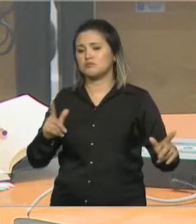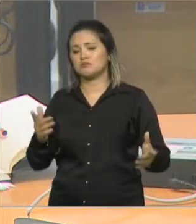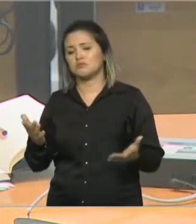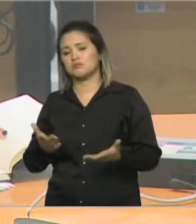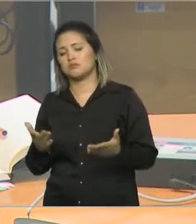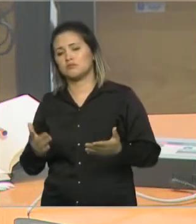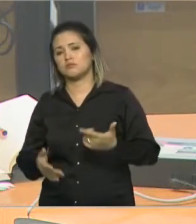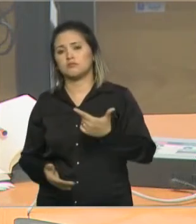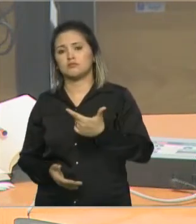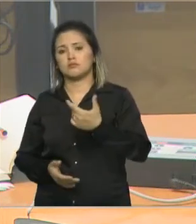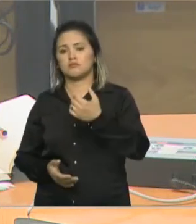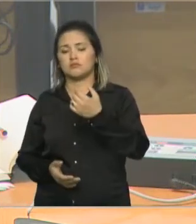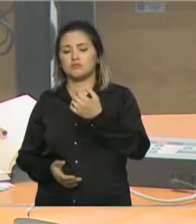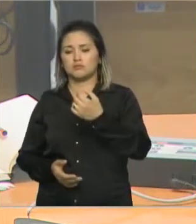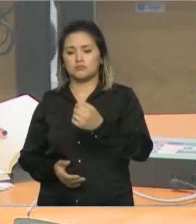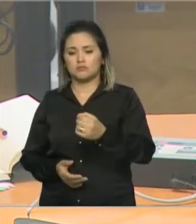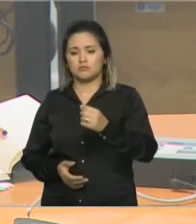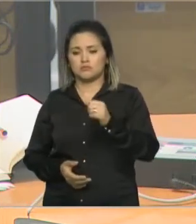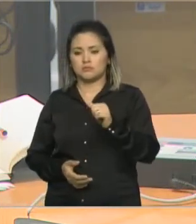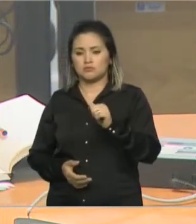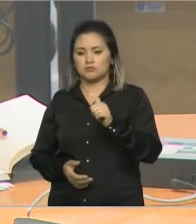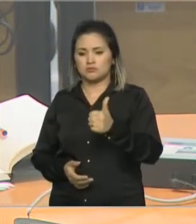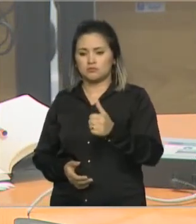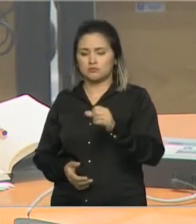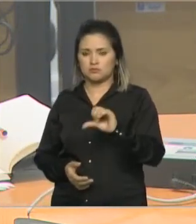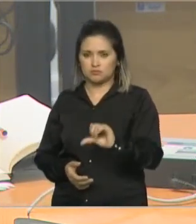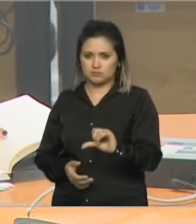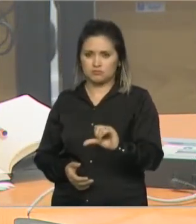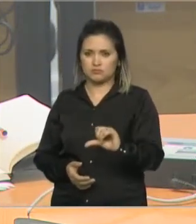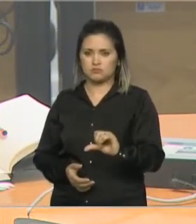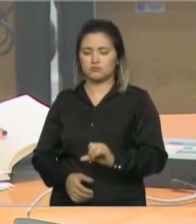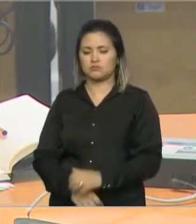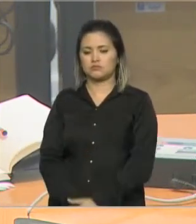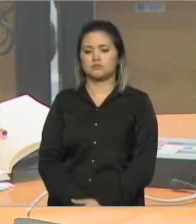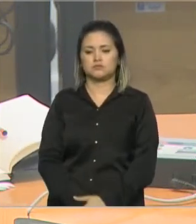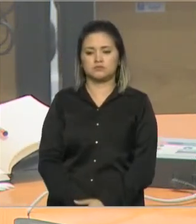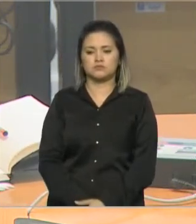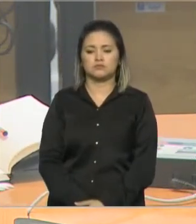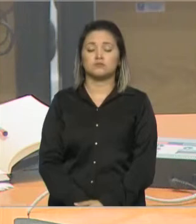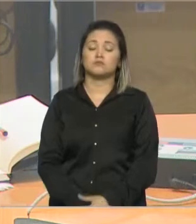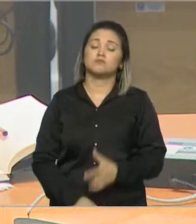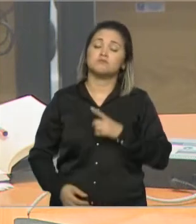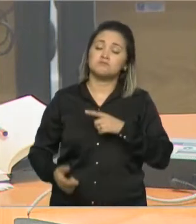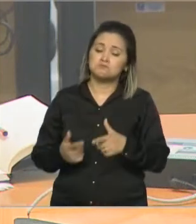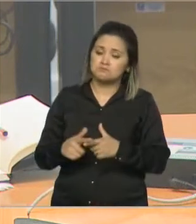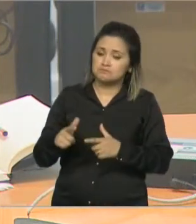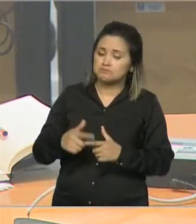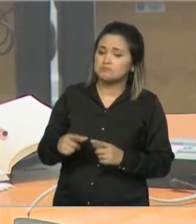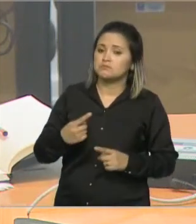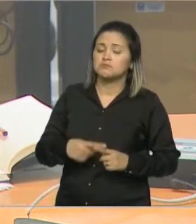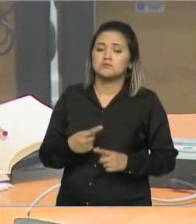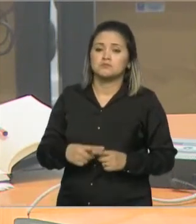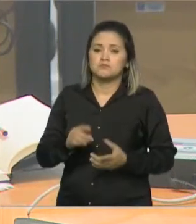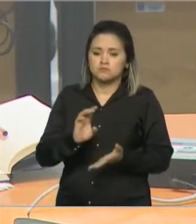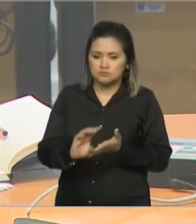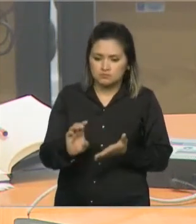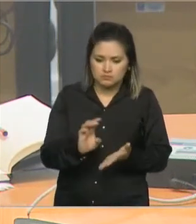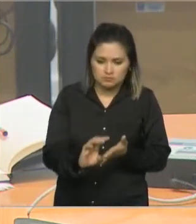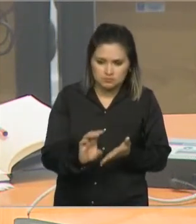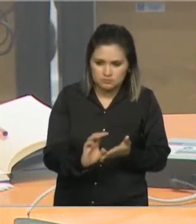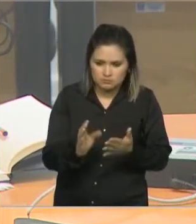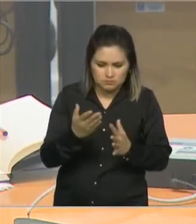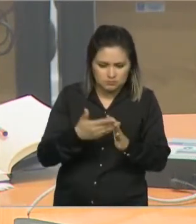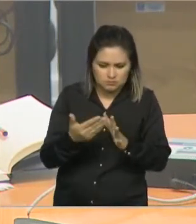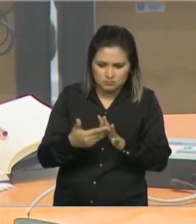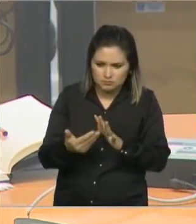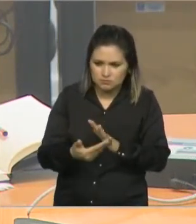vai ter dinheiro novo para dividir no teto do Ministério da Saúde. Então, a gente vai ter que dividir os recursos que